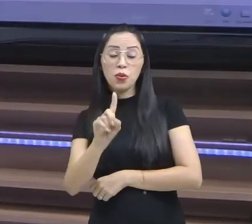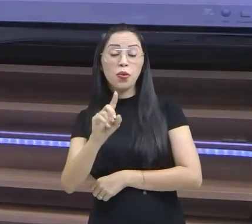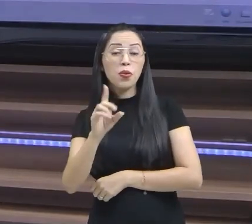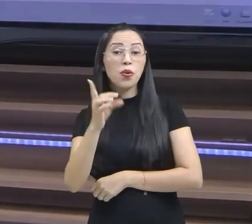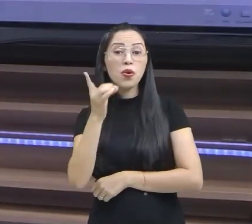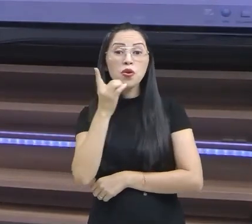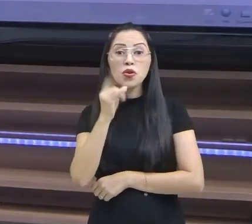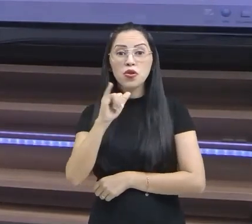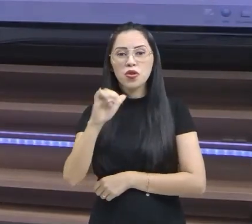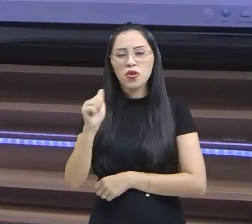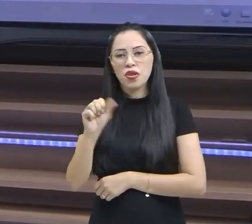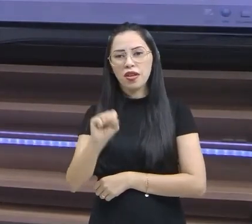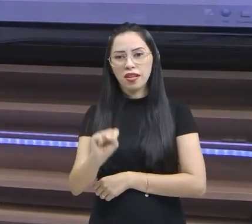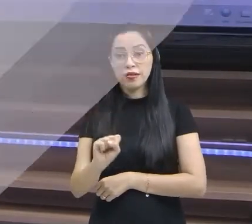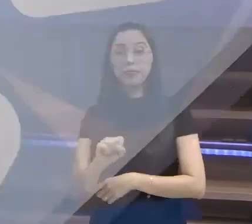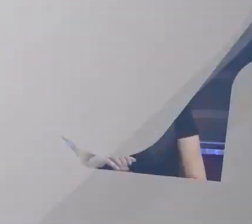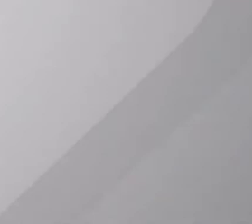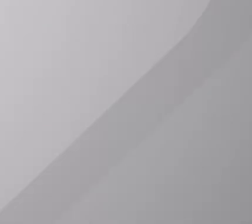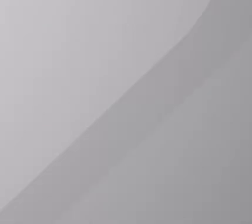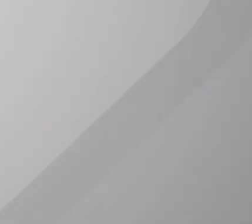nosso resumo do conteúdo.